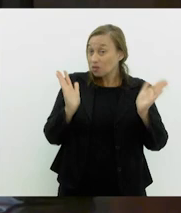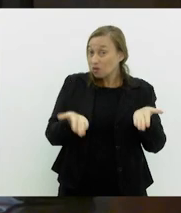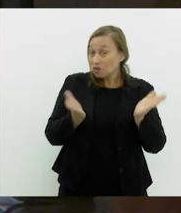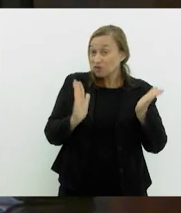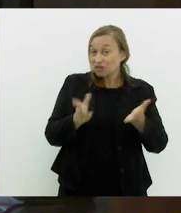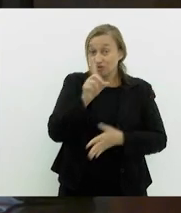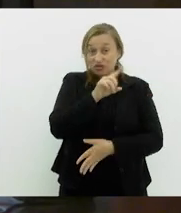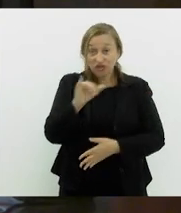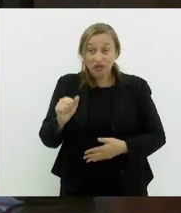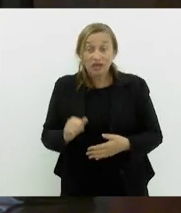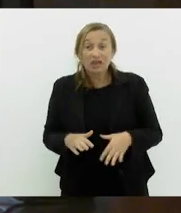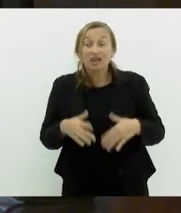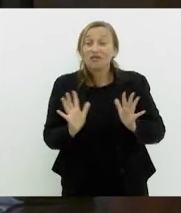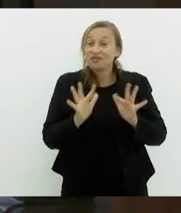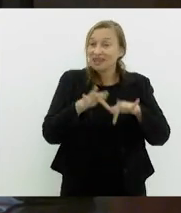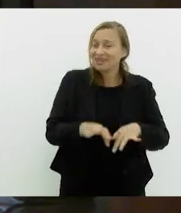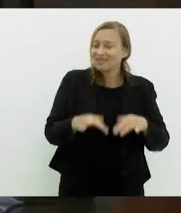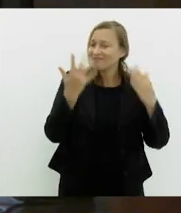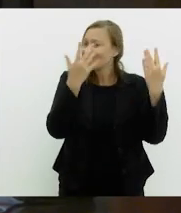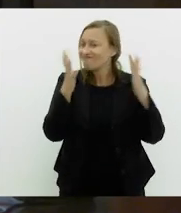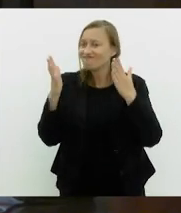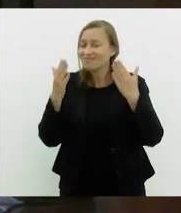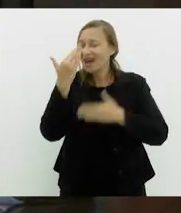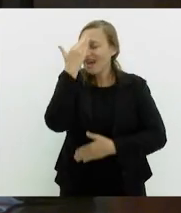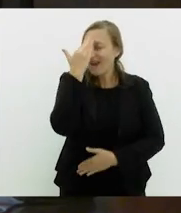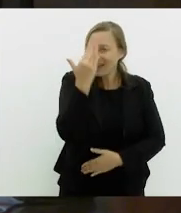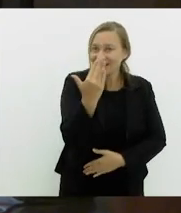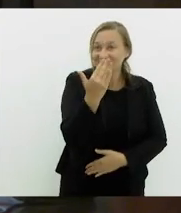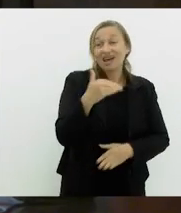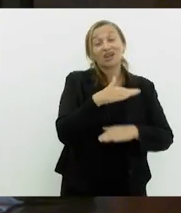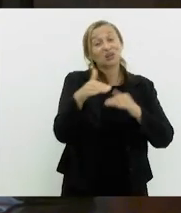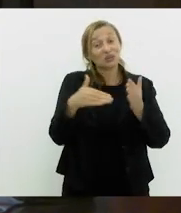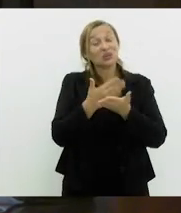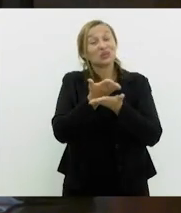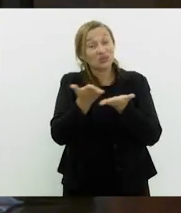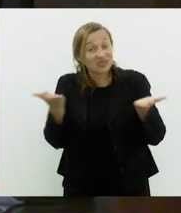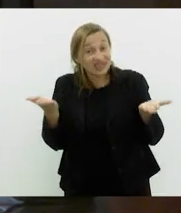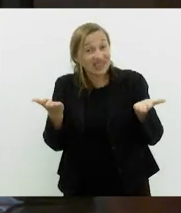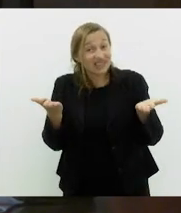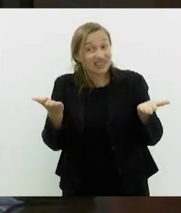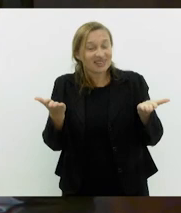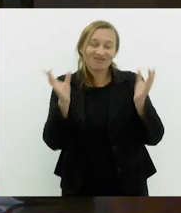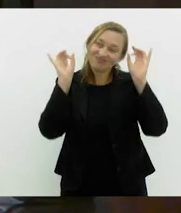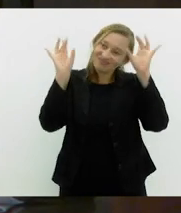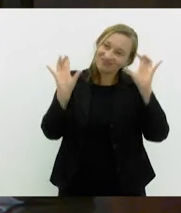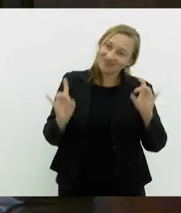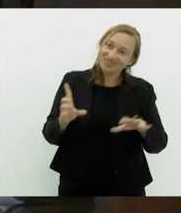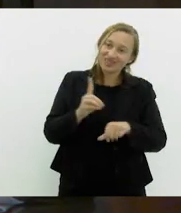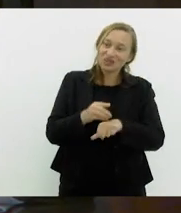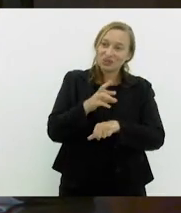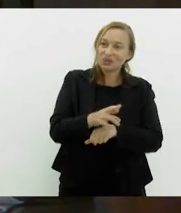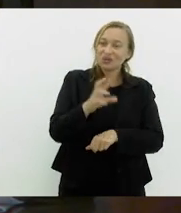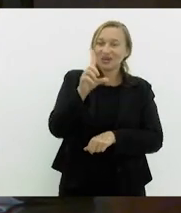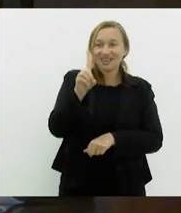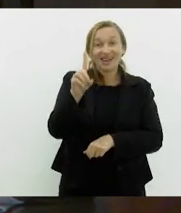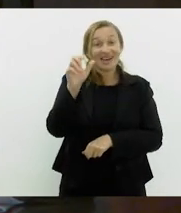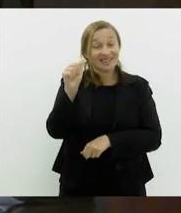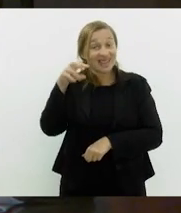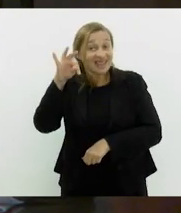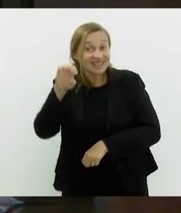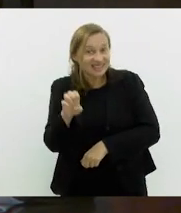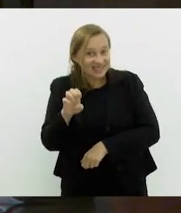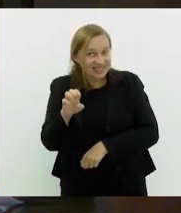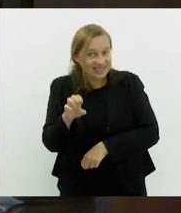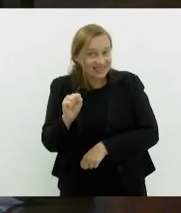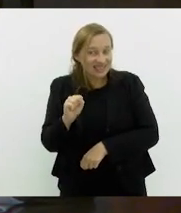Eu termino essa breve saudação agradecendo a todos os presentes, em especial ao doutor Dante Tomás, que é